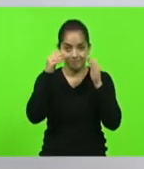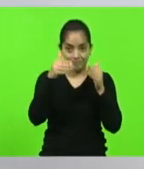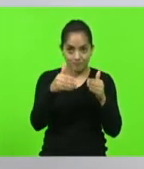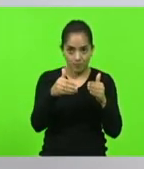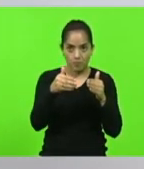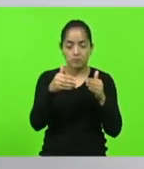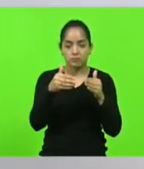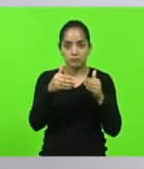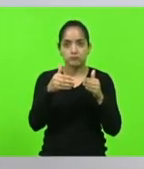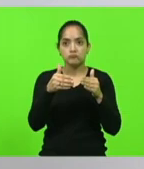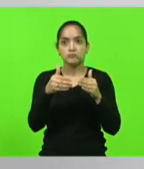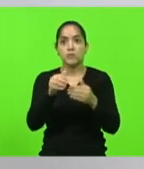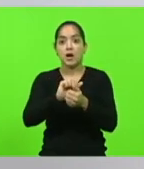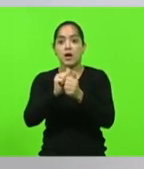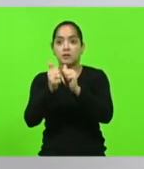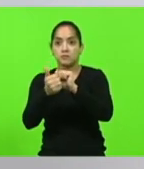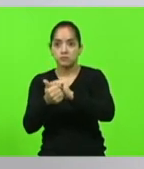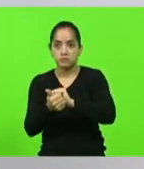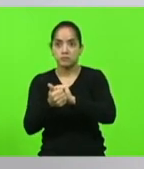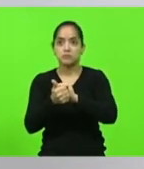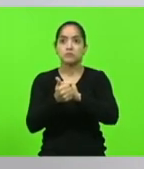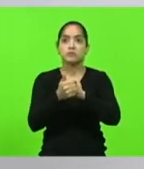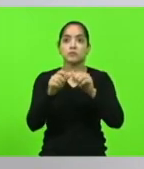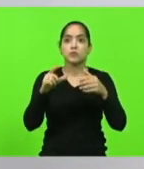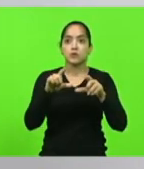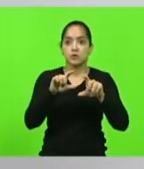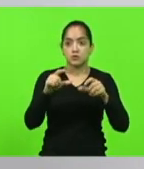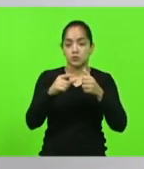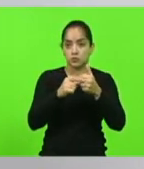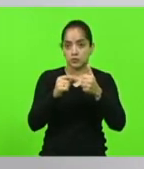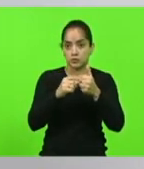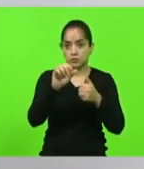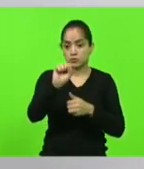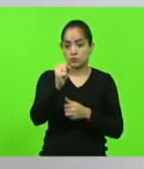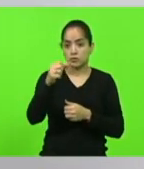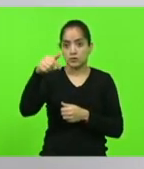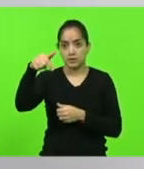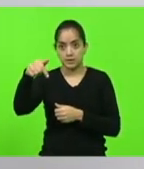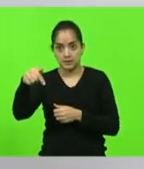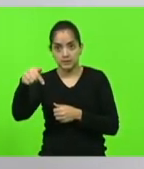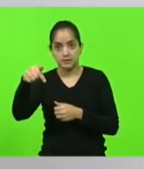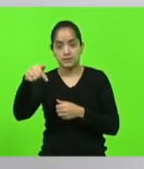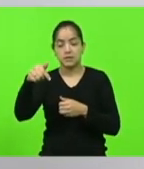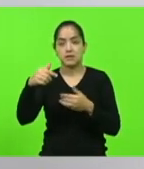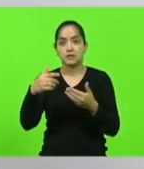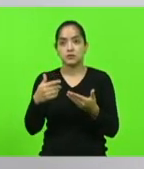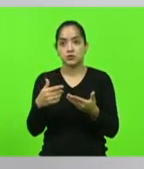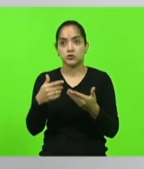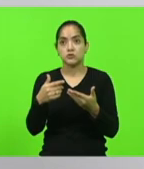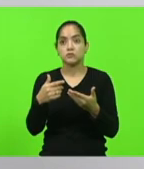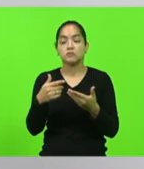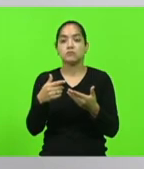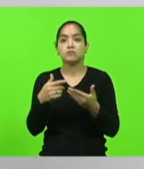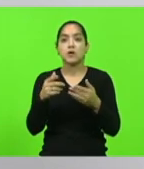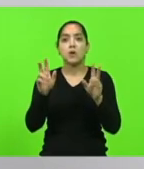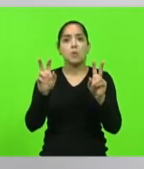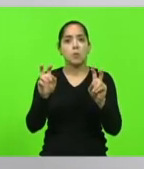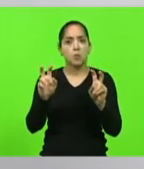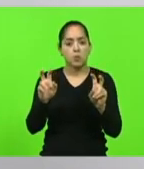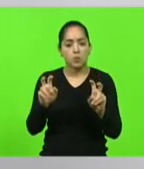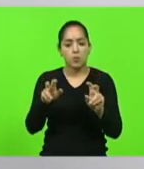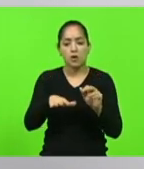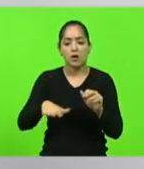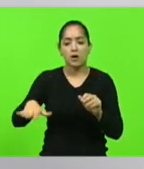possui adequação aos termos do artigo 87 do regimento interno que estabelece os campos temáticos ou